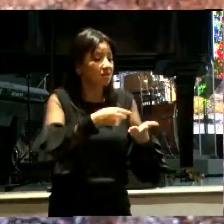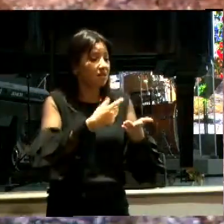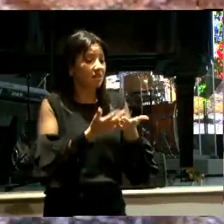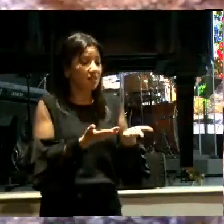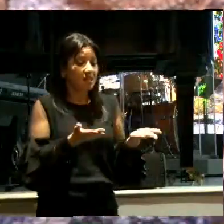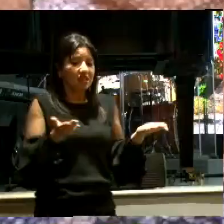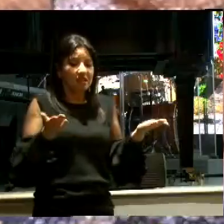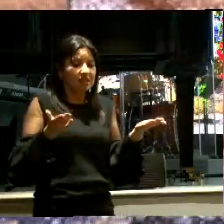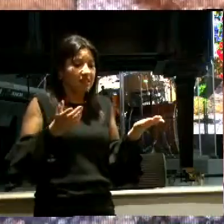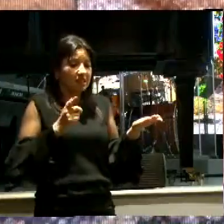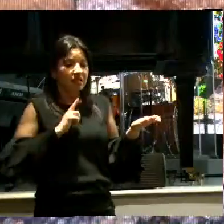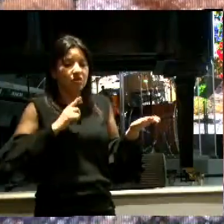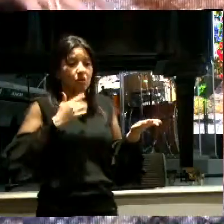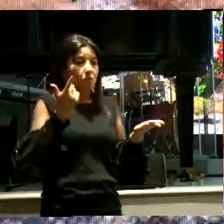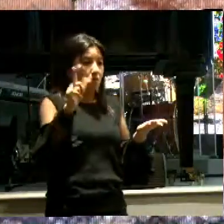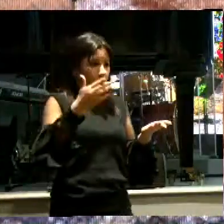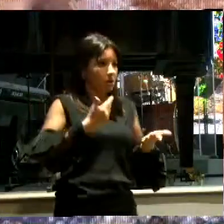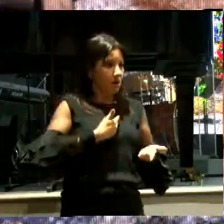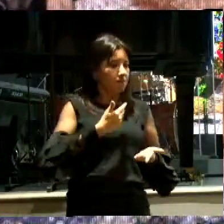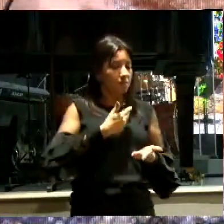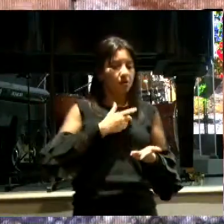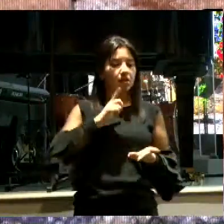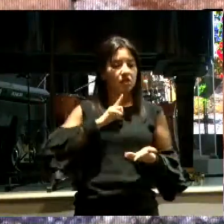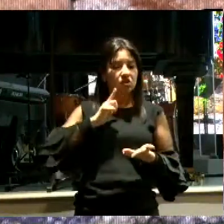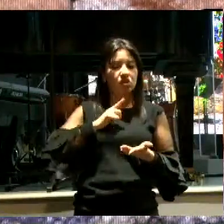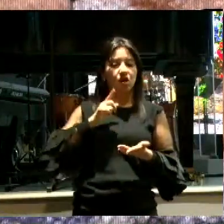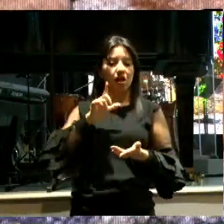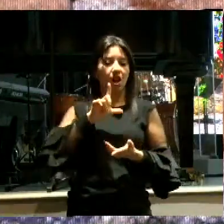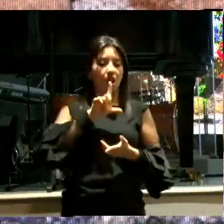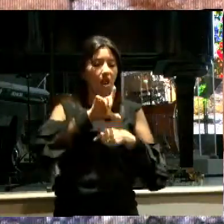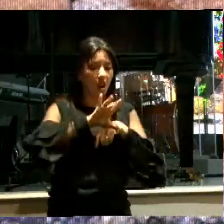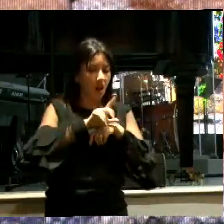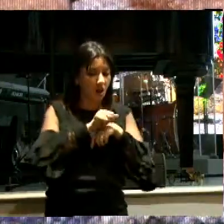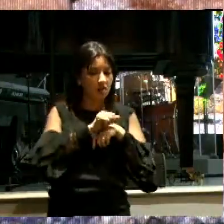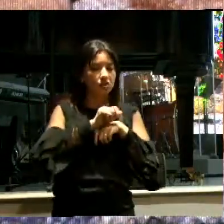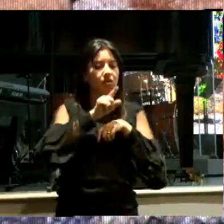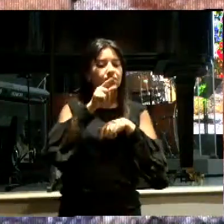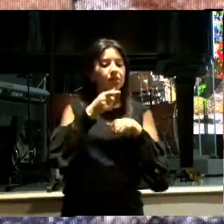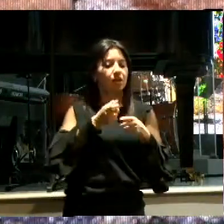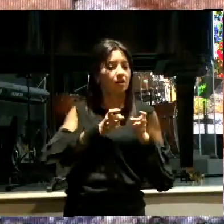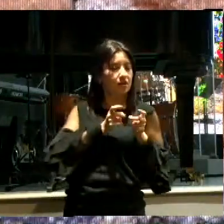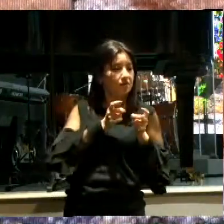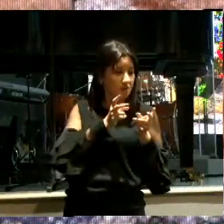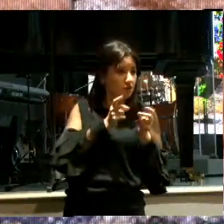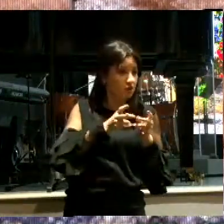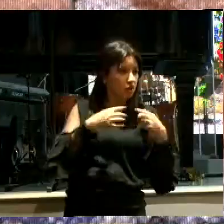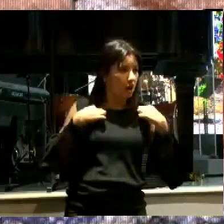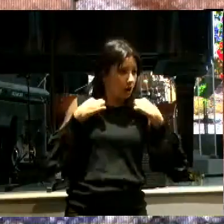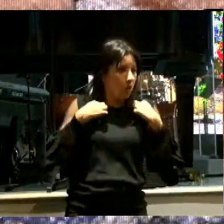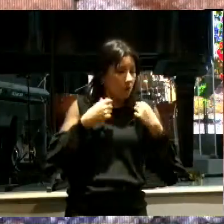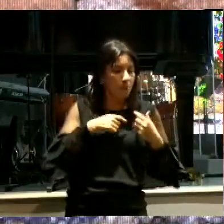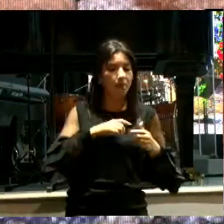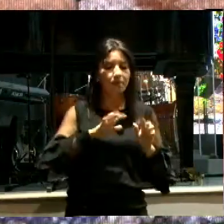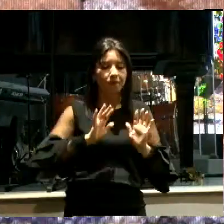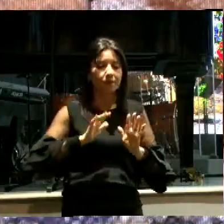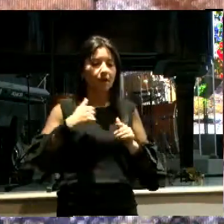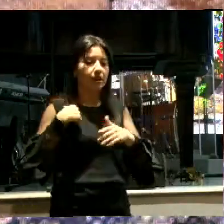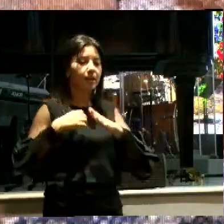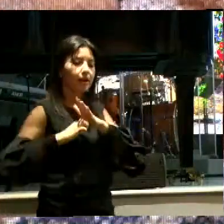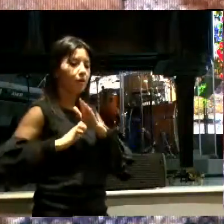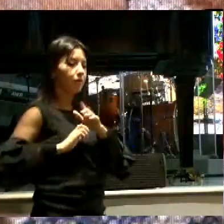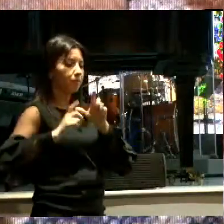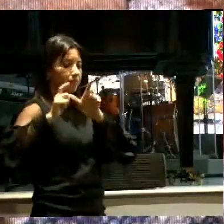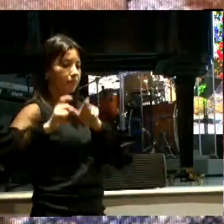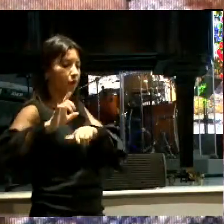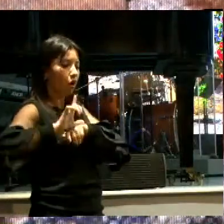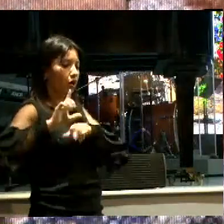tem a loja, eu tenho a mercadoria, ela tem a loja, olha que casadinha perfeita. Chego lá, ofereço, porque é cidade